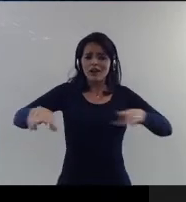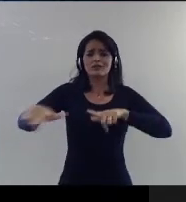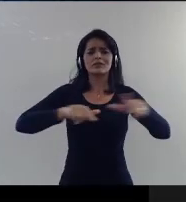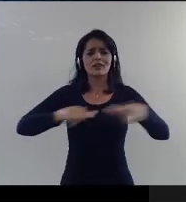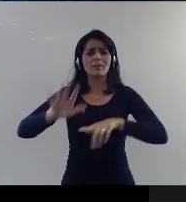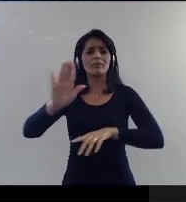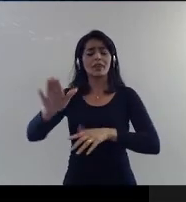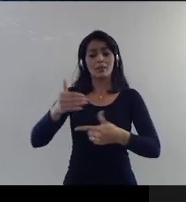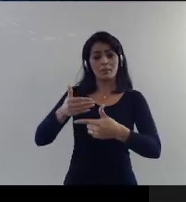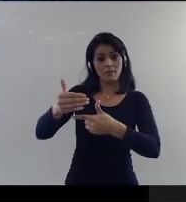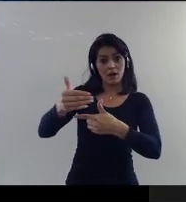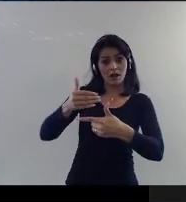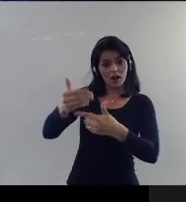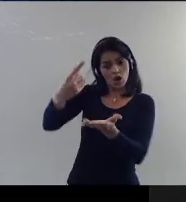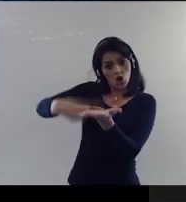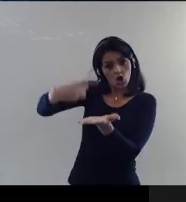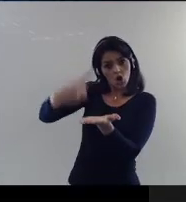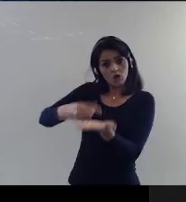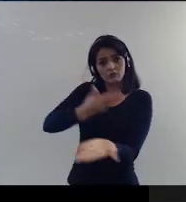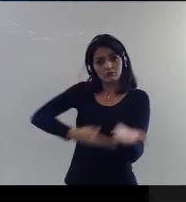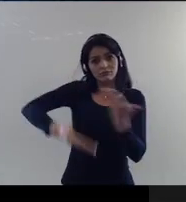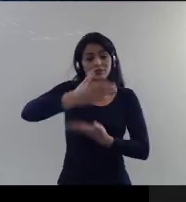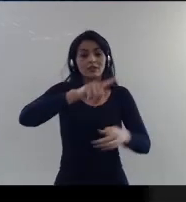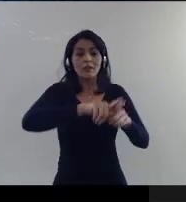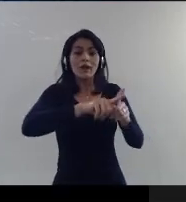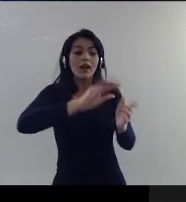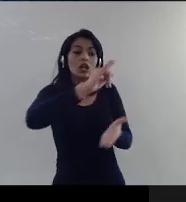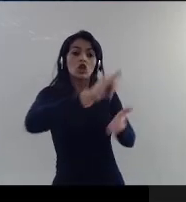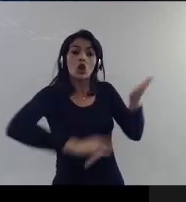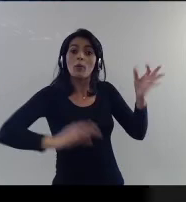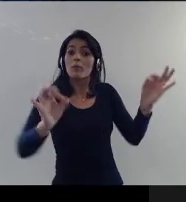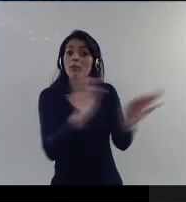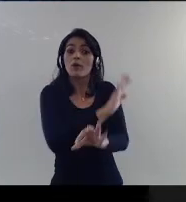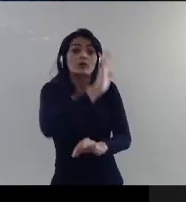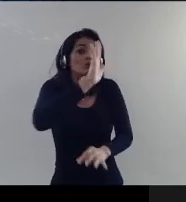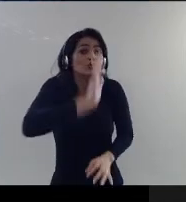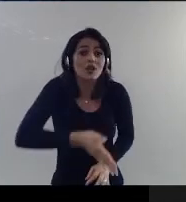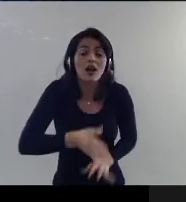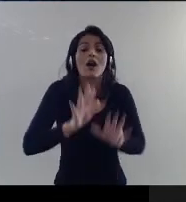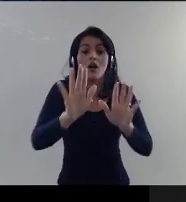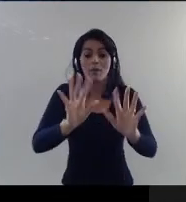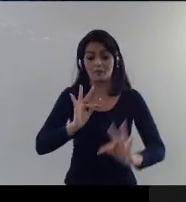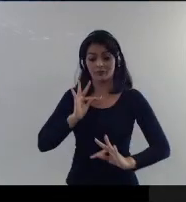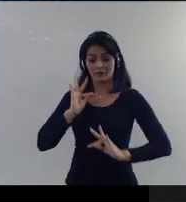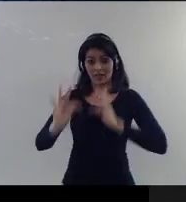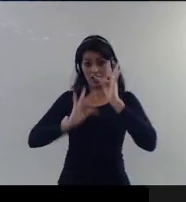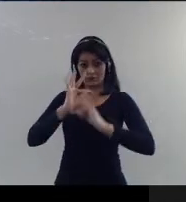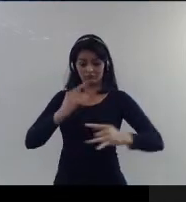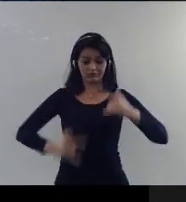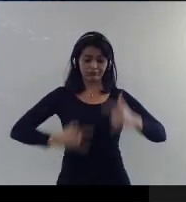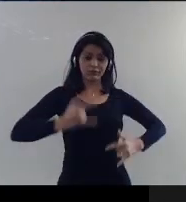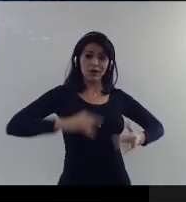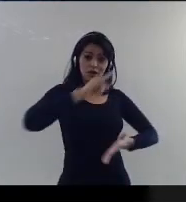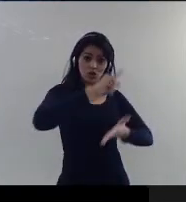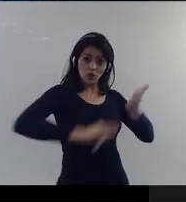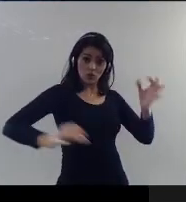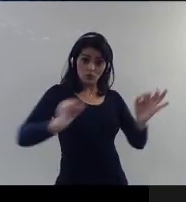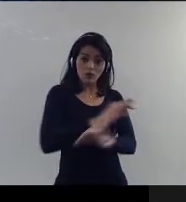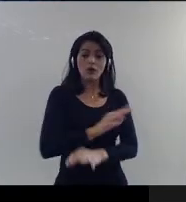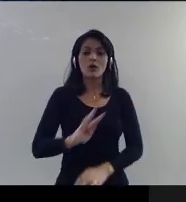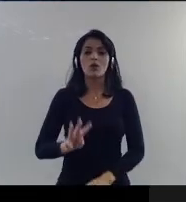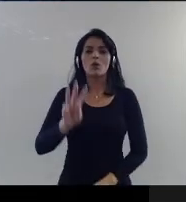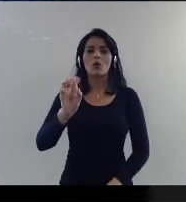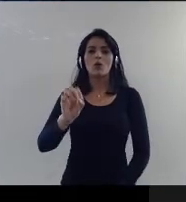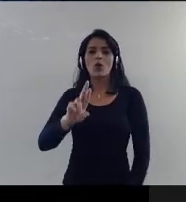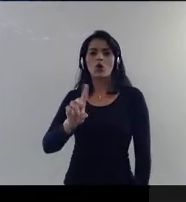Desde plataformas de acordo, plataformas de automação de documento, mas veja só, quando a gente está automatizando documento, o Word é uma